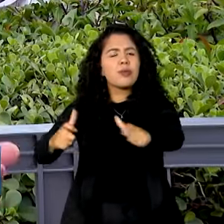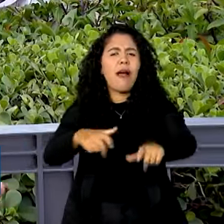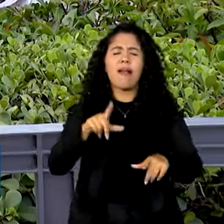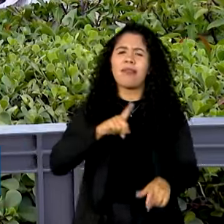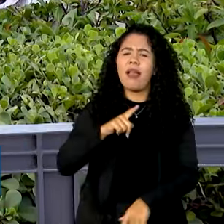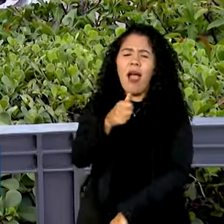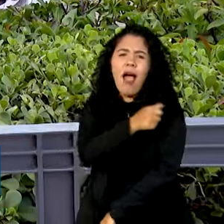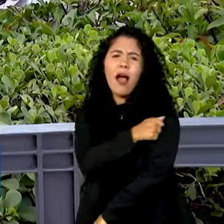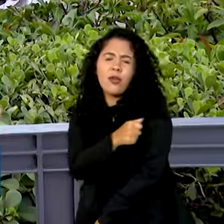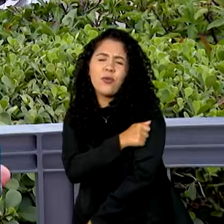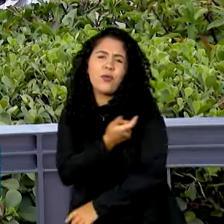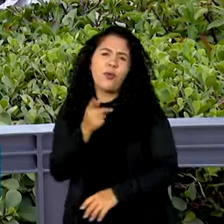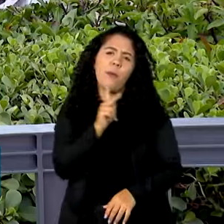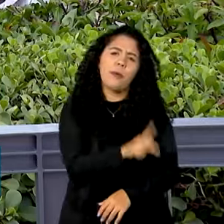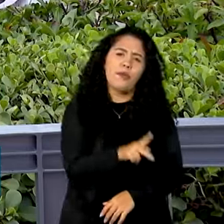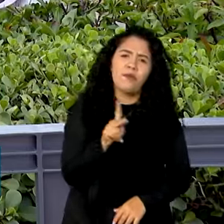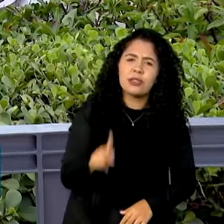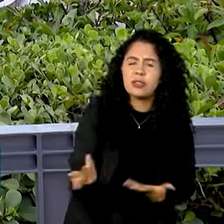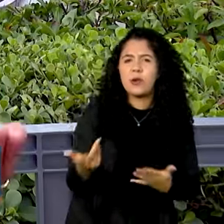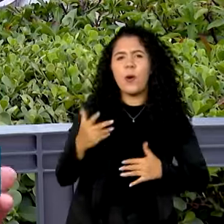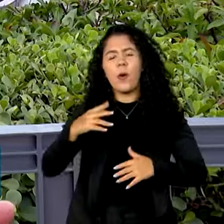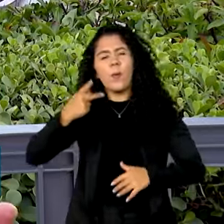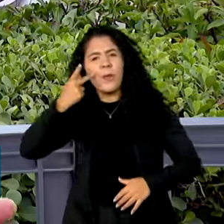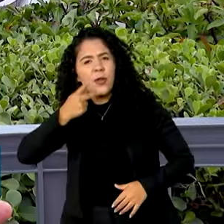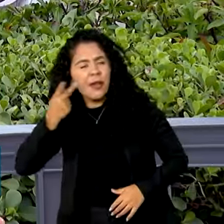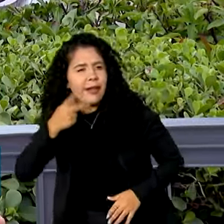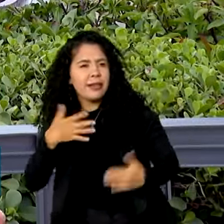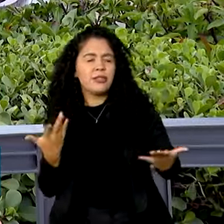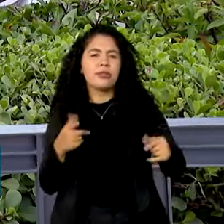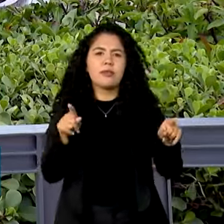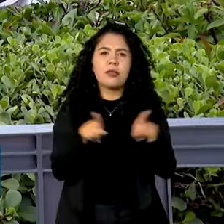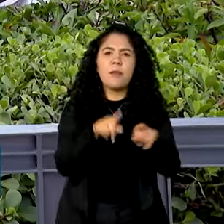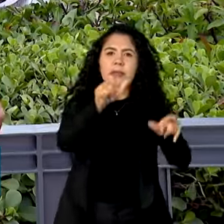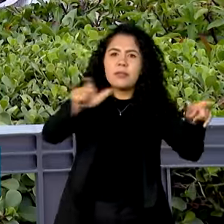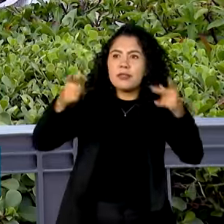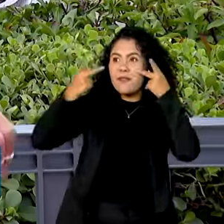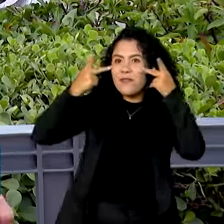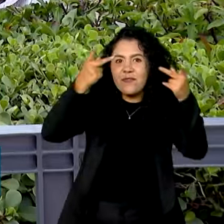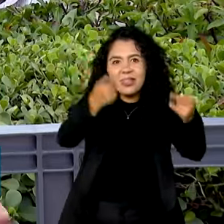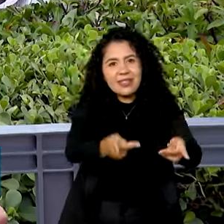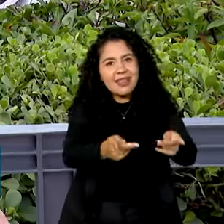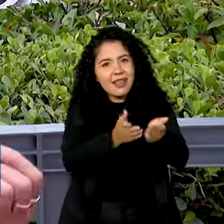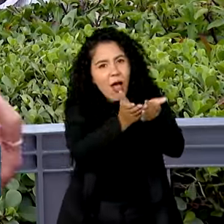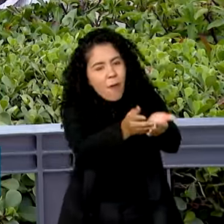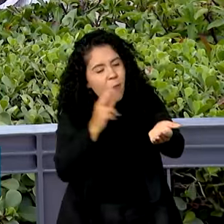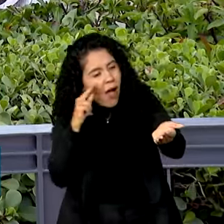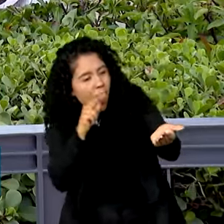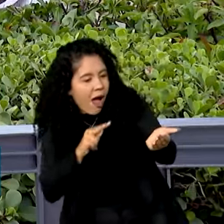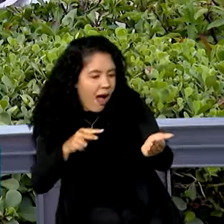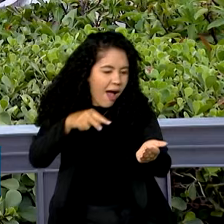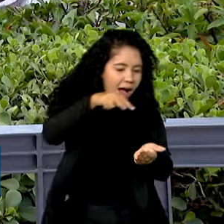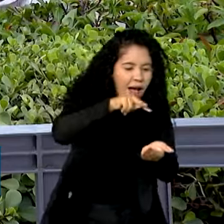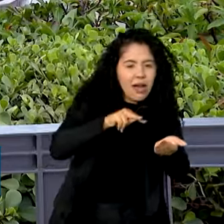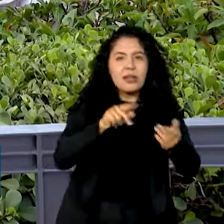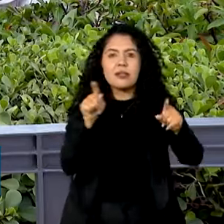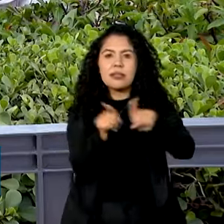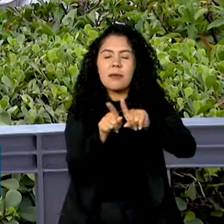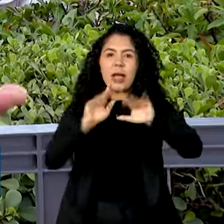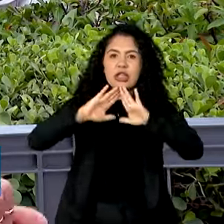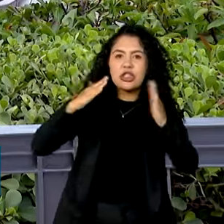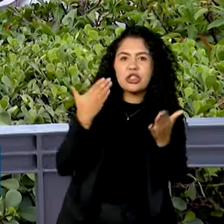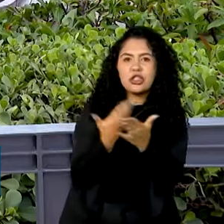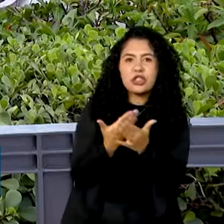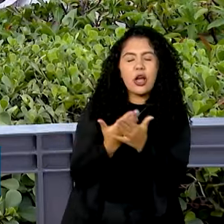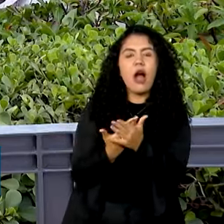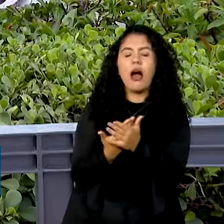estudantes, professores, políticos, as pessoas que vêm visitar o barco, as escolas que também estão vindo,